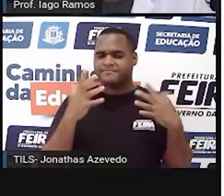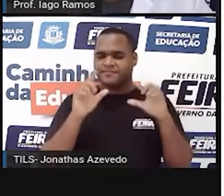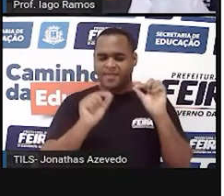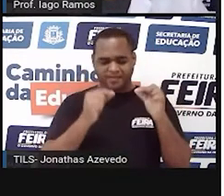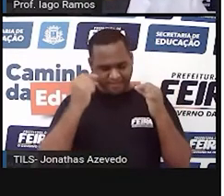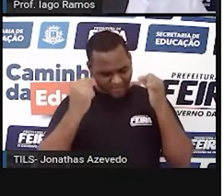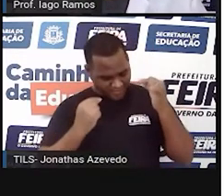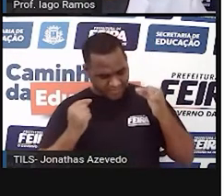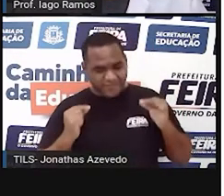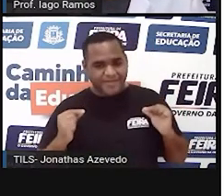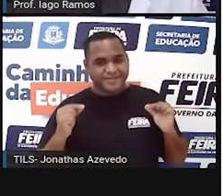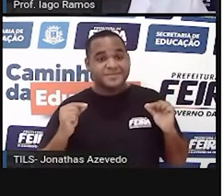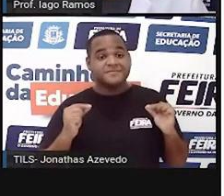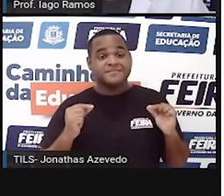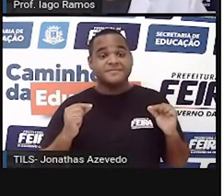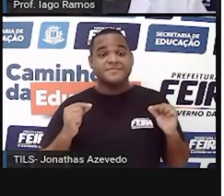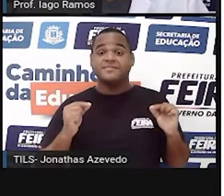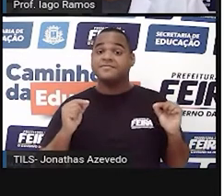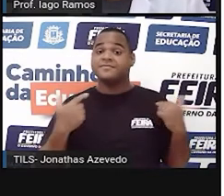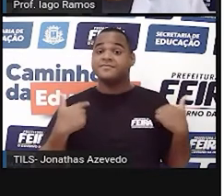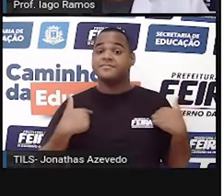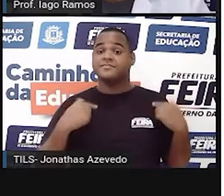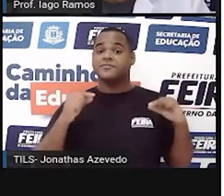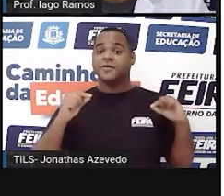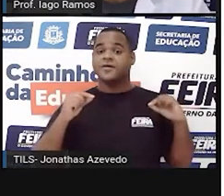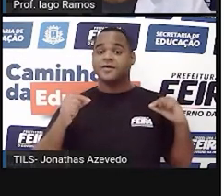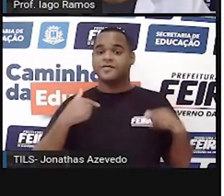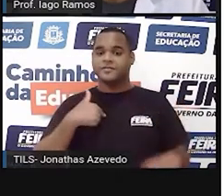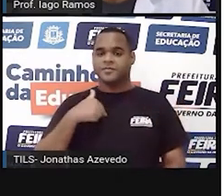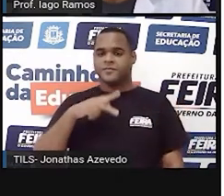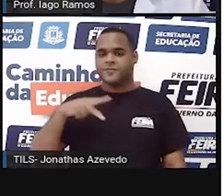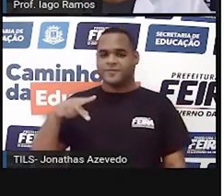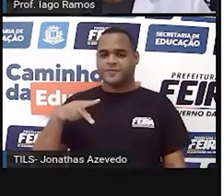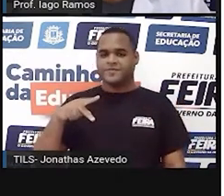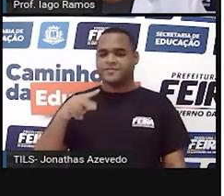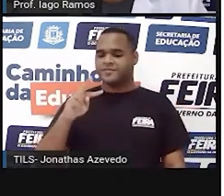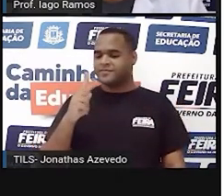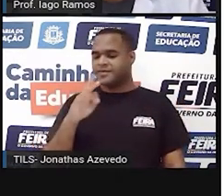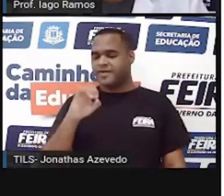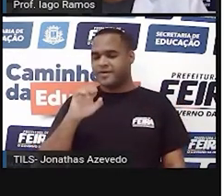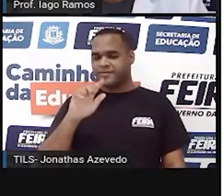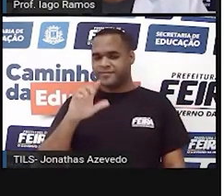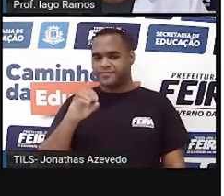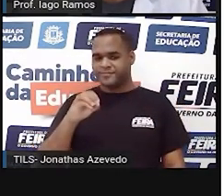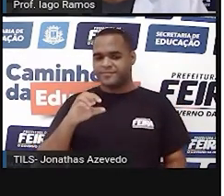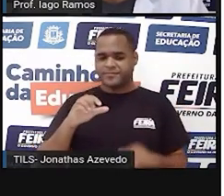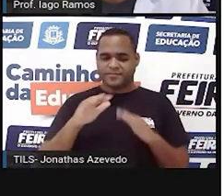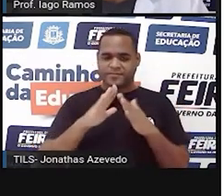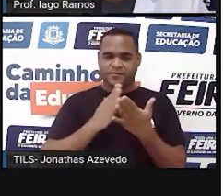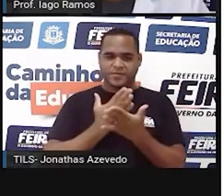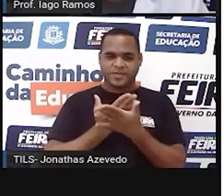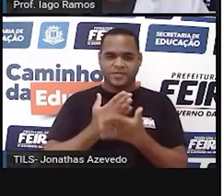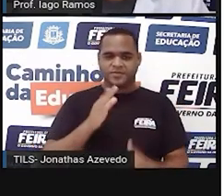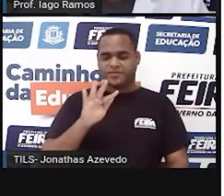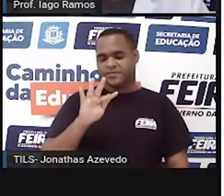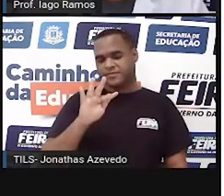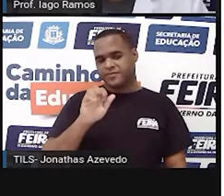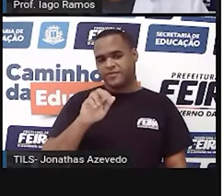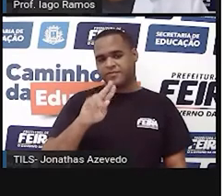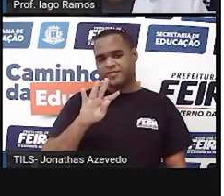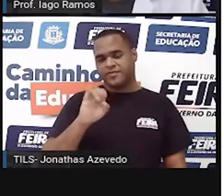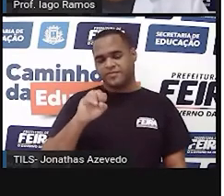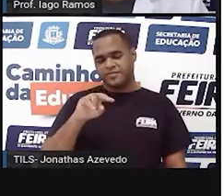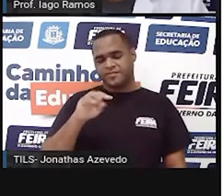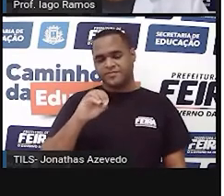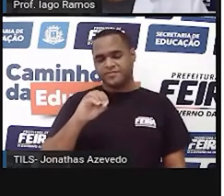eu? Quem sou eu? Quem sou eu? Eu sou o professor Iago Ramos. Venho lá da Escola Municipal Faustino